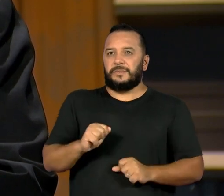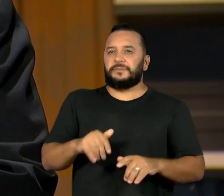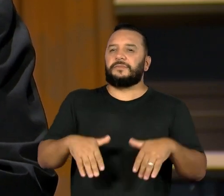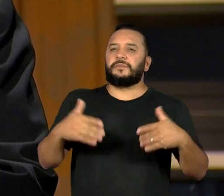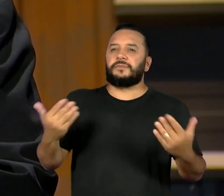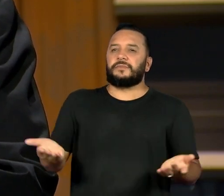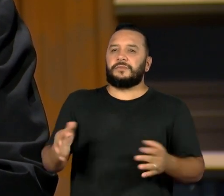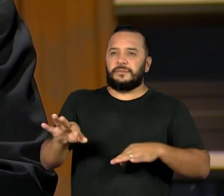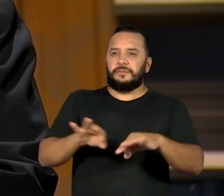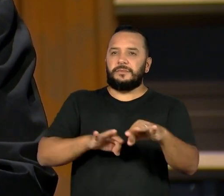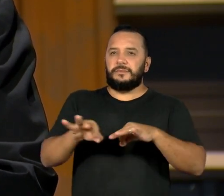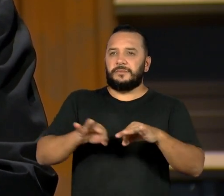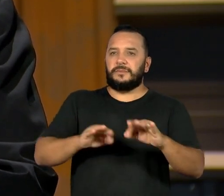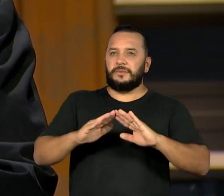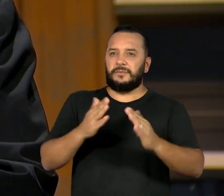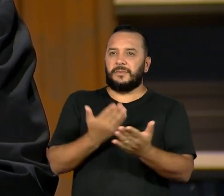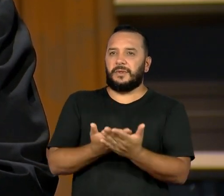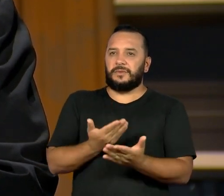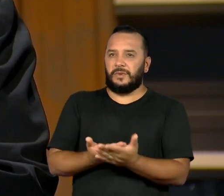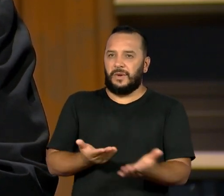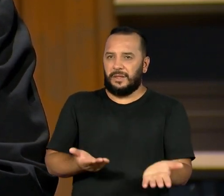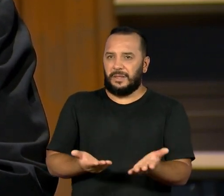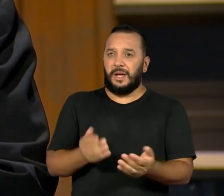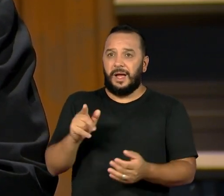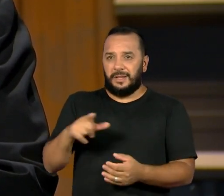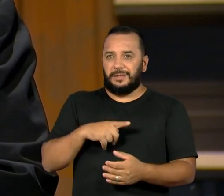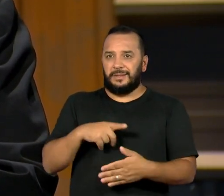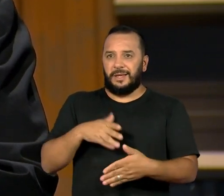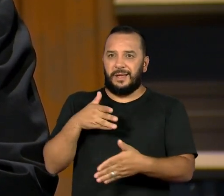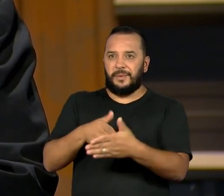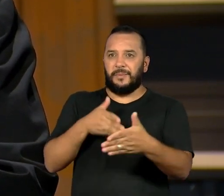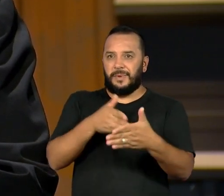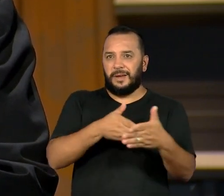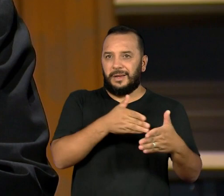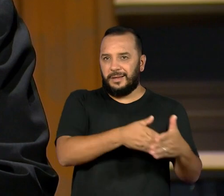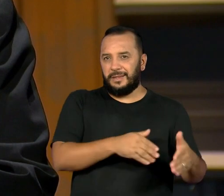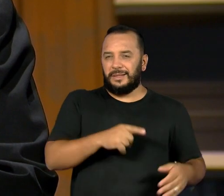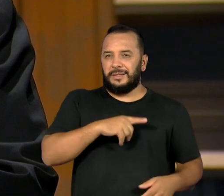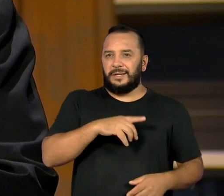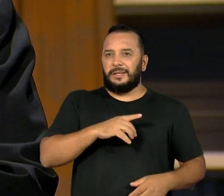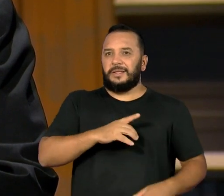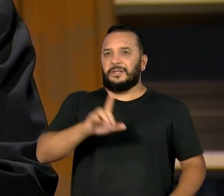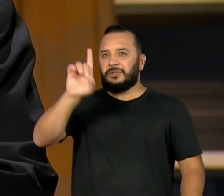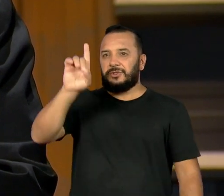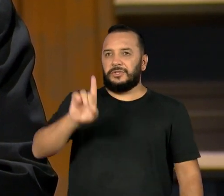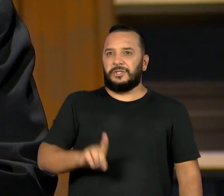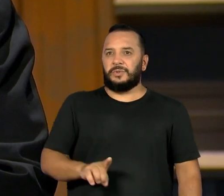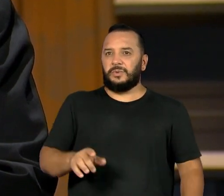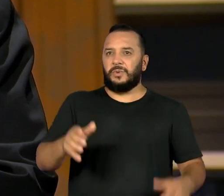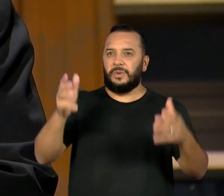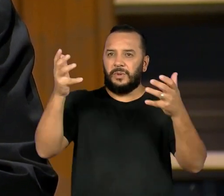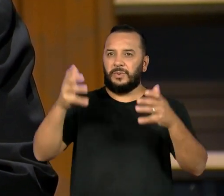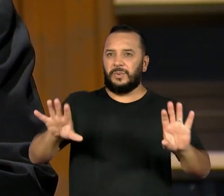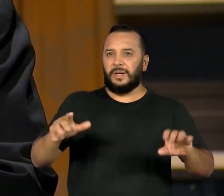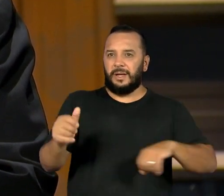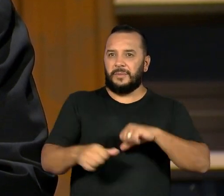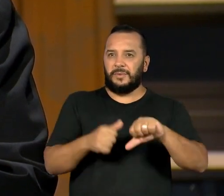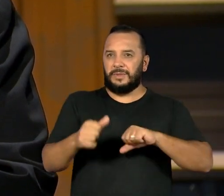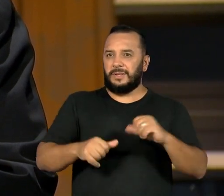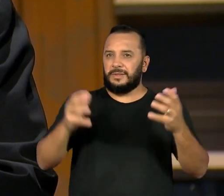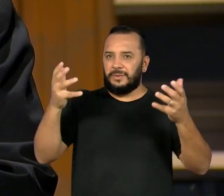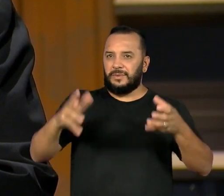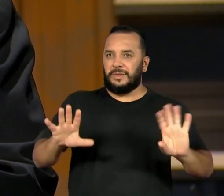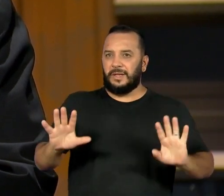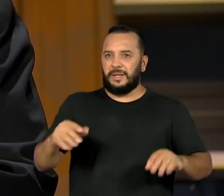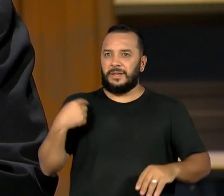projeto da escola? Então, ali você pode já ter uma barreira. Né? Vão ter diretores que não querem mudança. Vamos